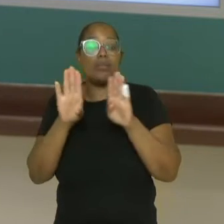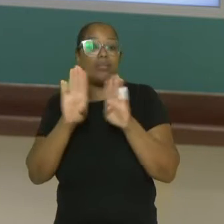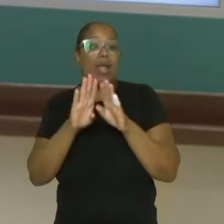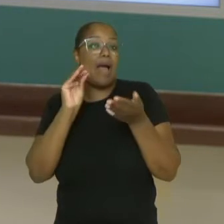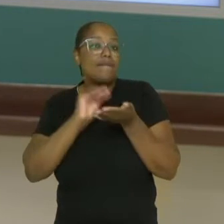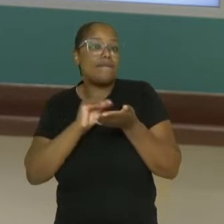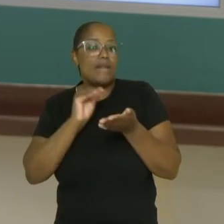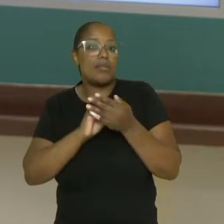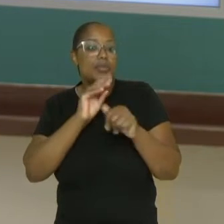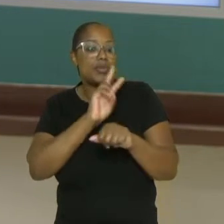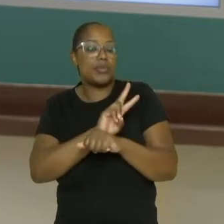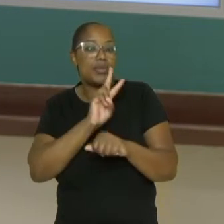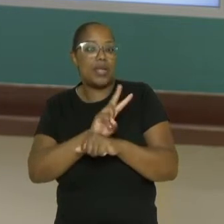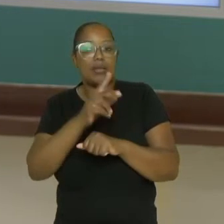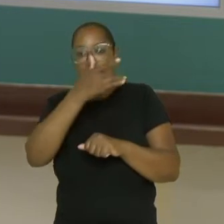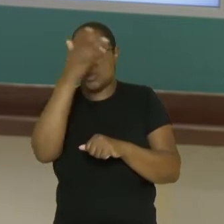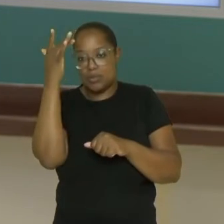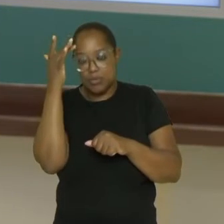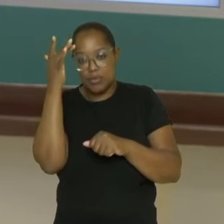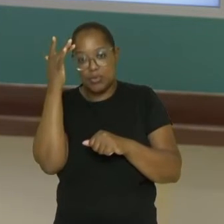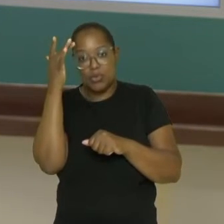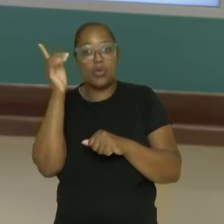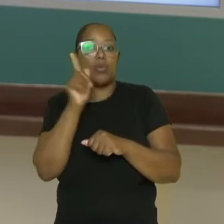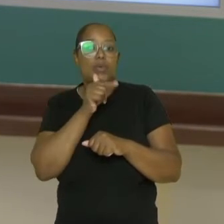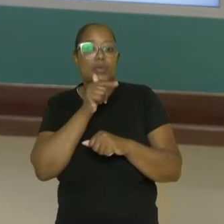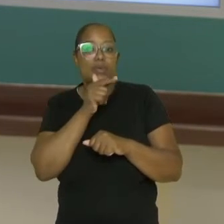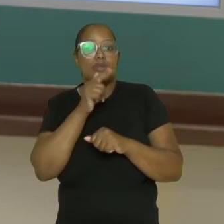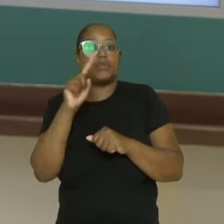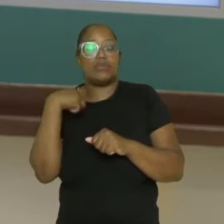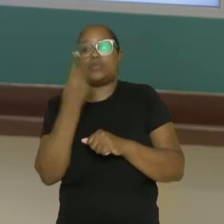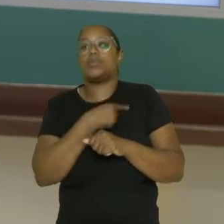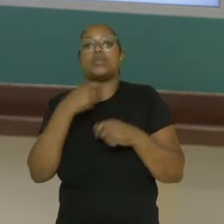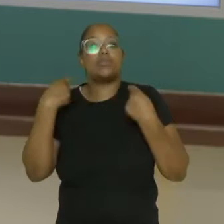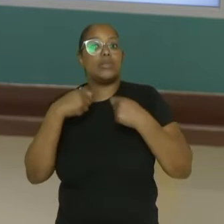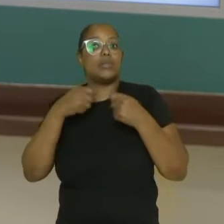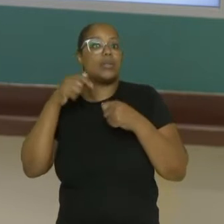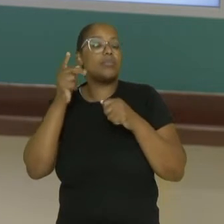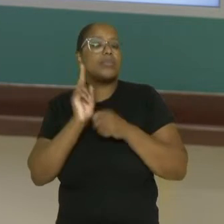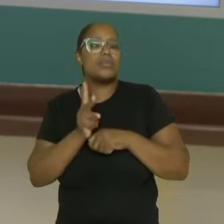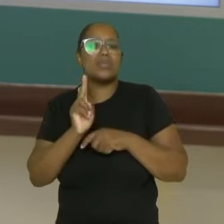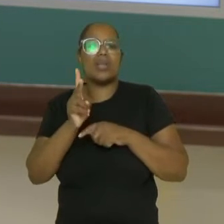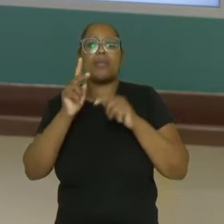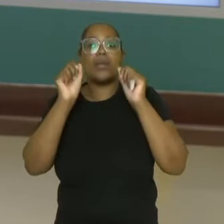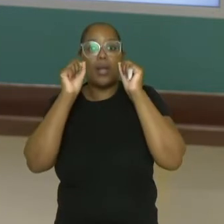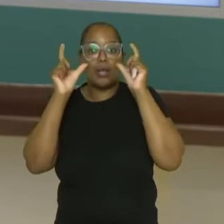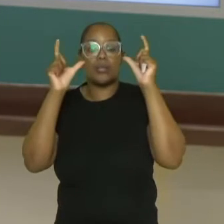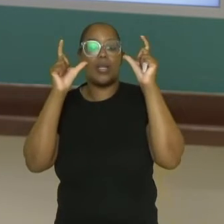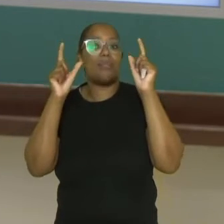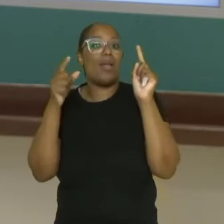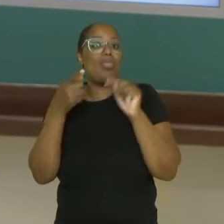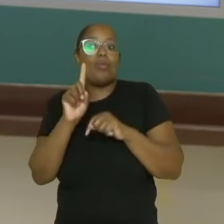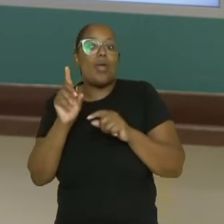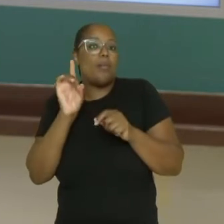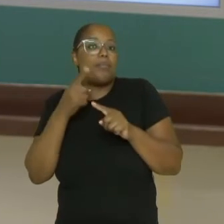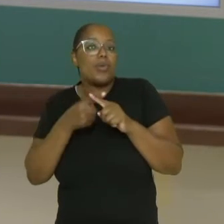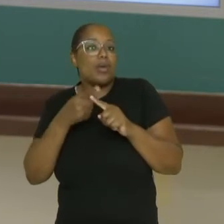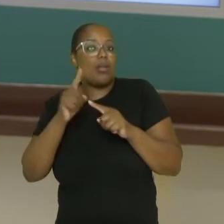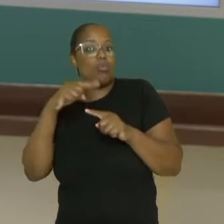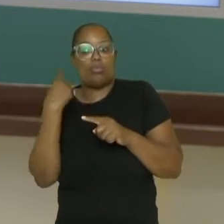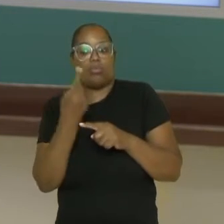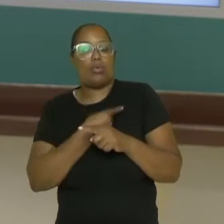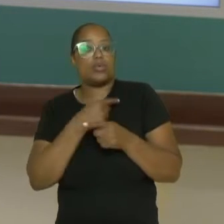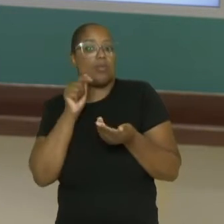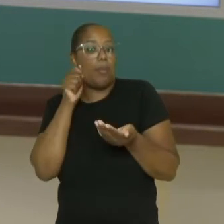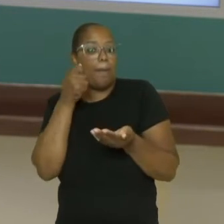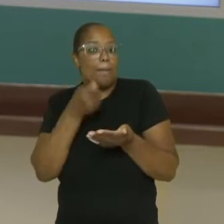com a água, né? Então, nós precisamos sempre estar atentos. Não é só porque a gente vai pagar mais que a gente não deve